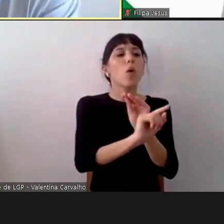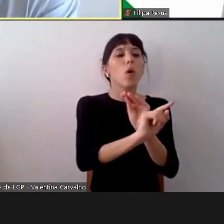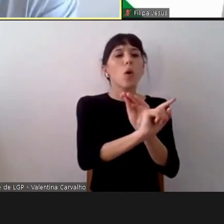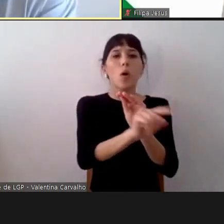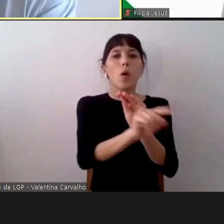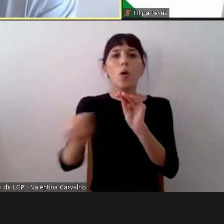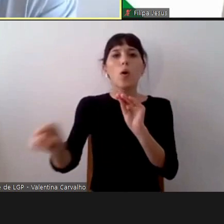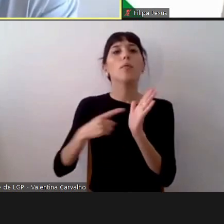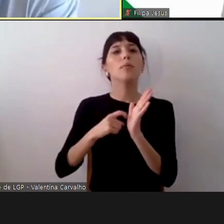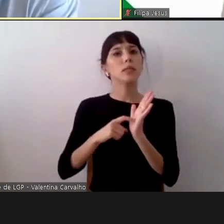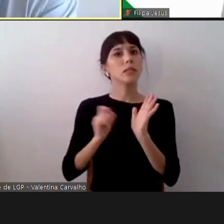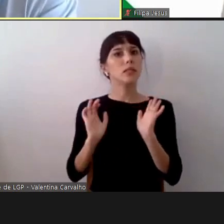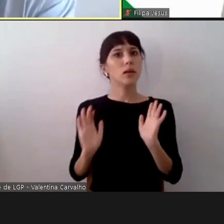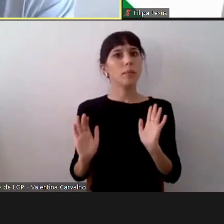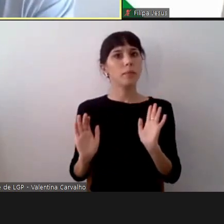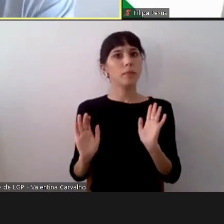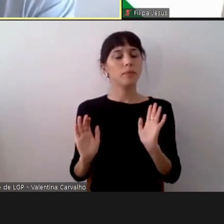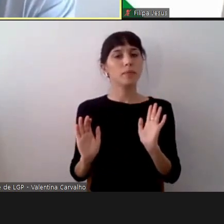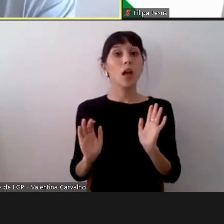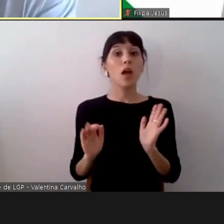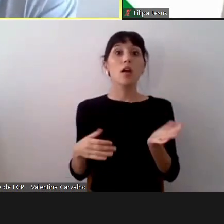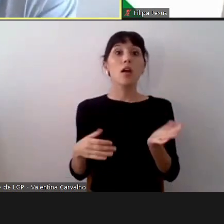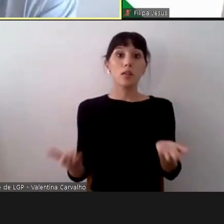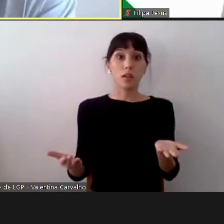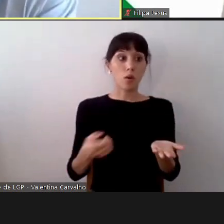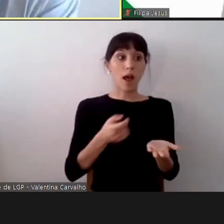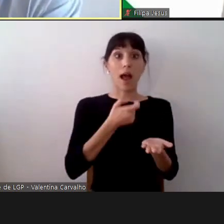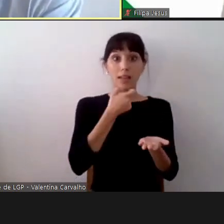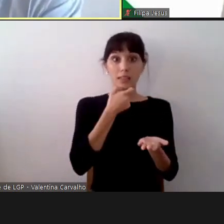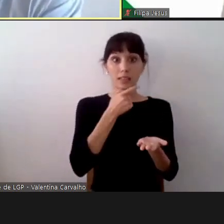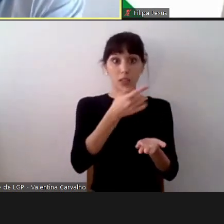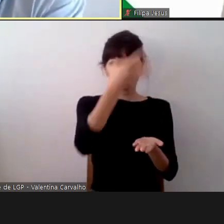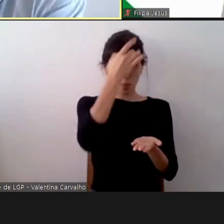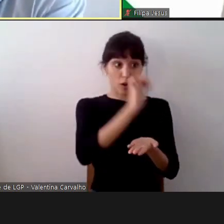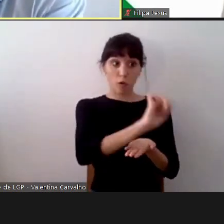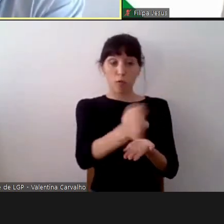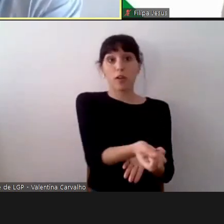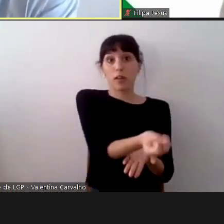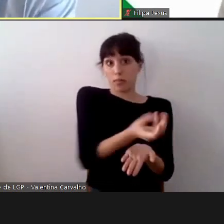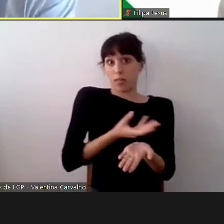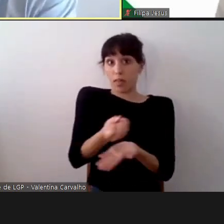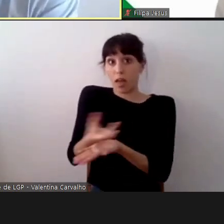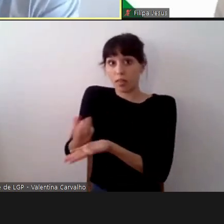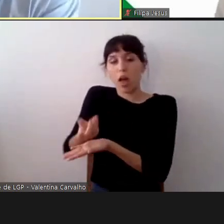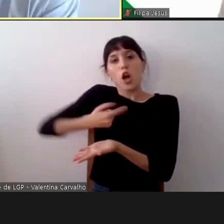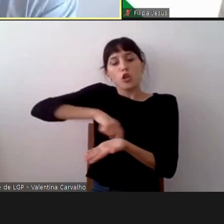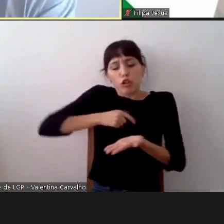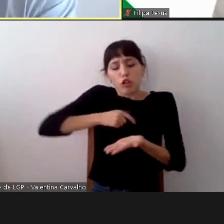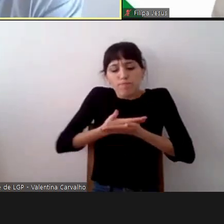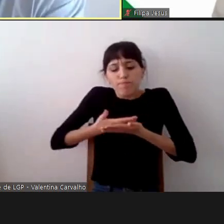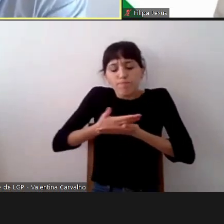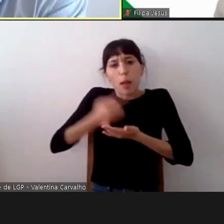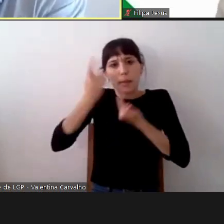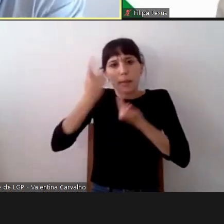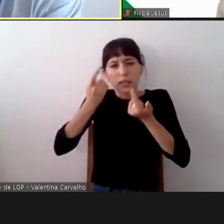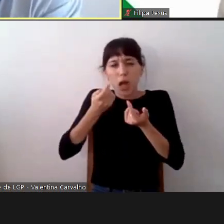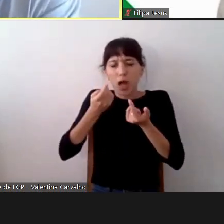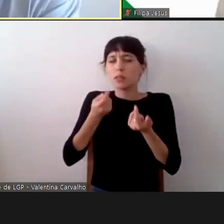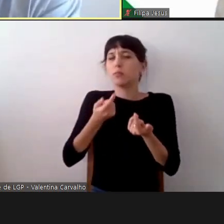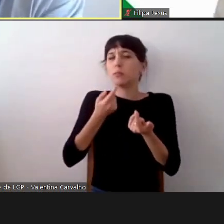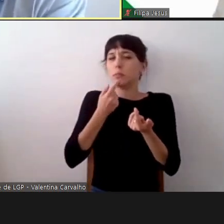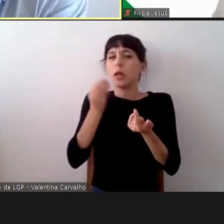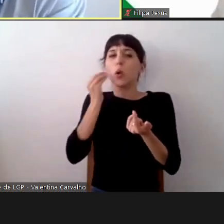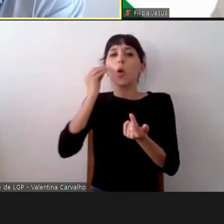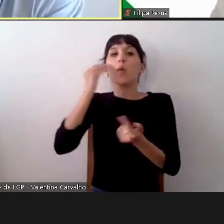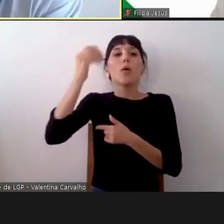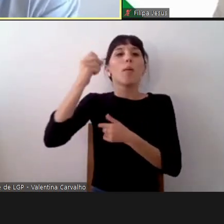administração pública local precisam. Portanto, esses contributos para nós são importantes para podermos refletir depois, com alguma exatidão, aquilo que será o nosso plano de